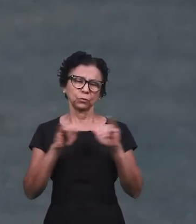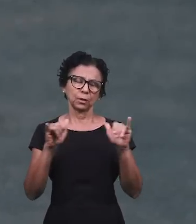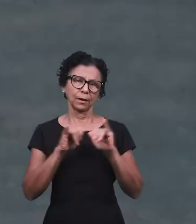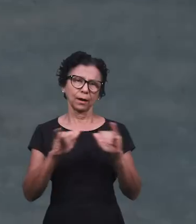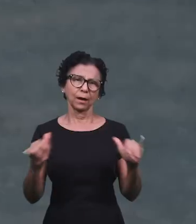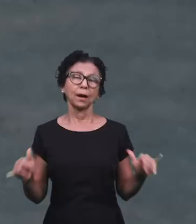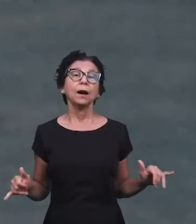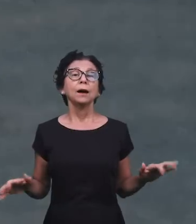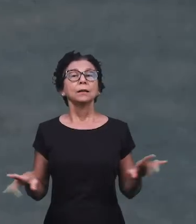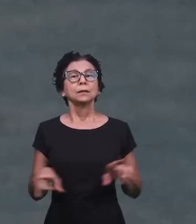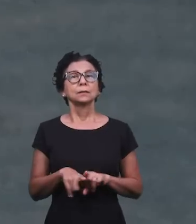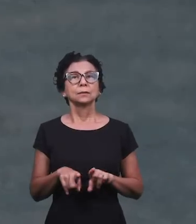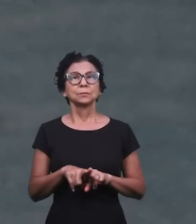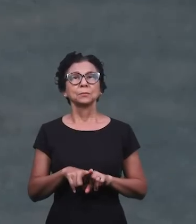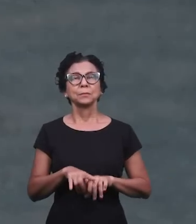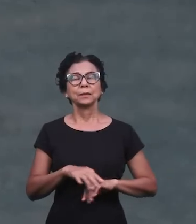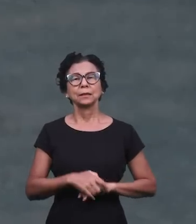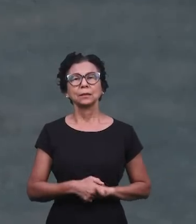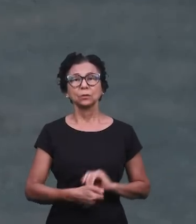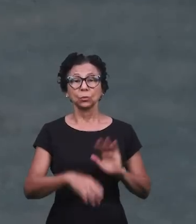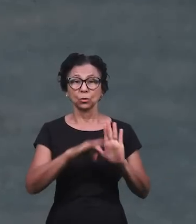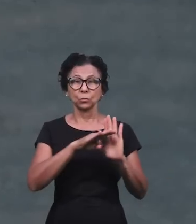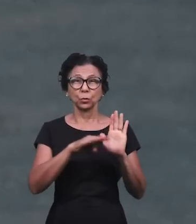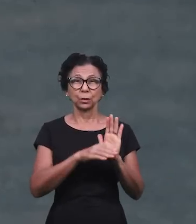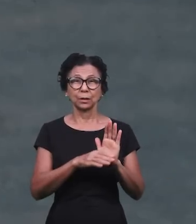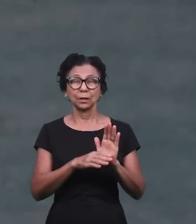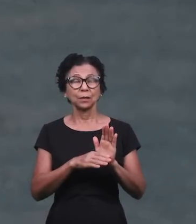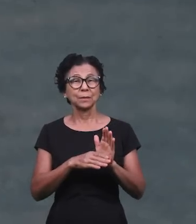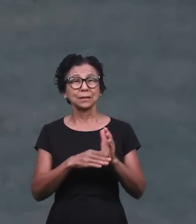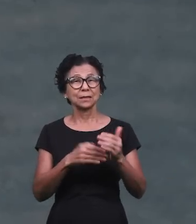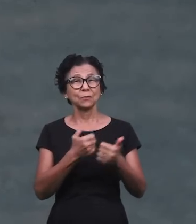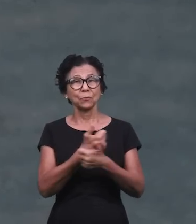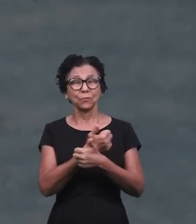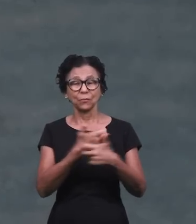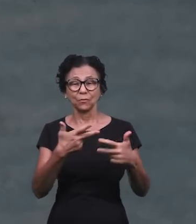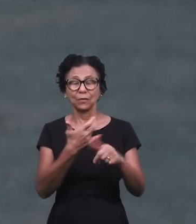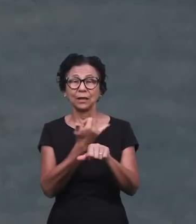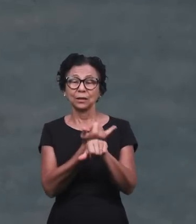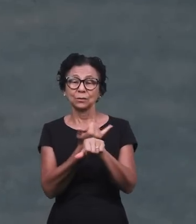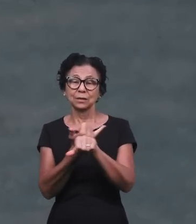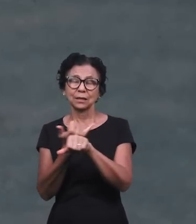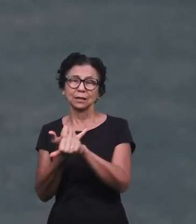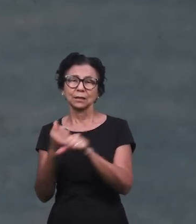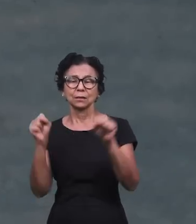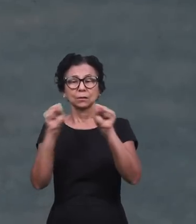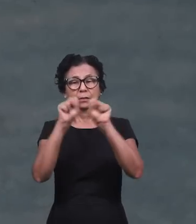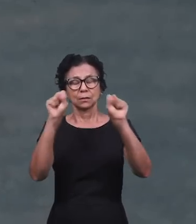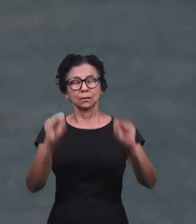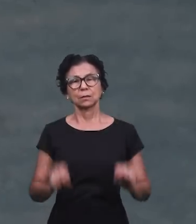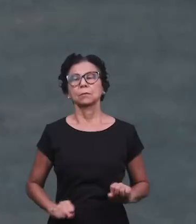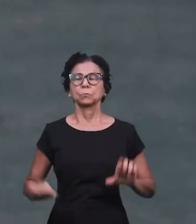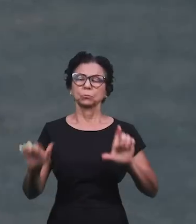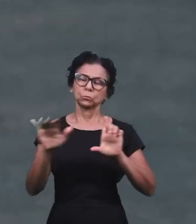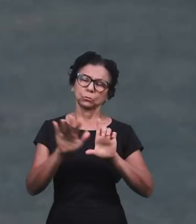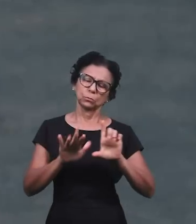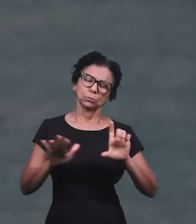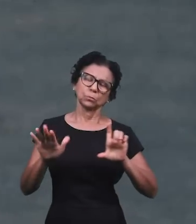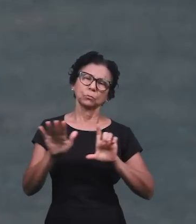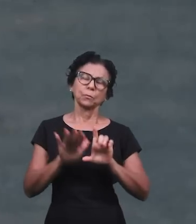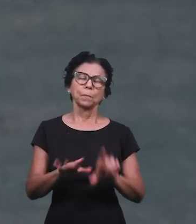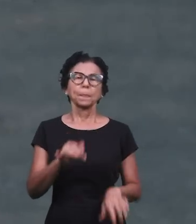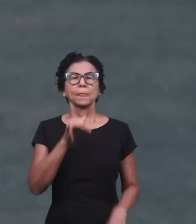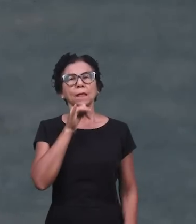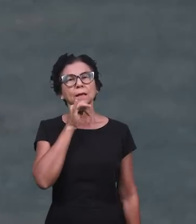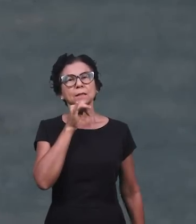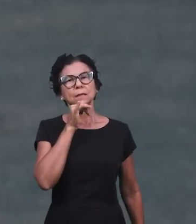nossa programação através de diversos canais, num sistema que chamamos de multiplataformas. Por